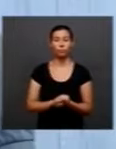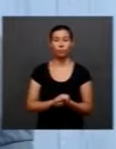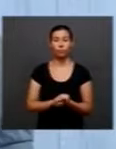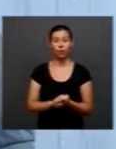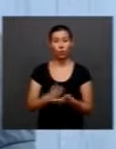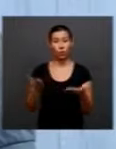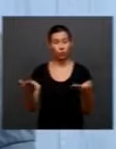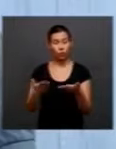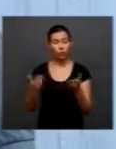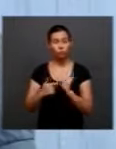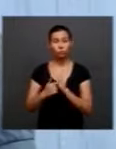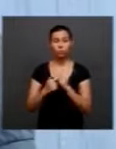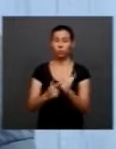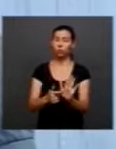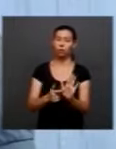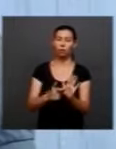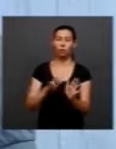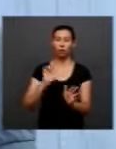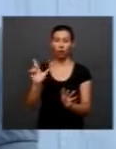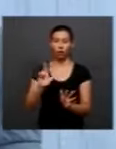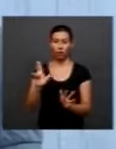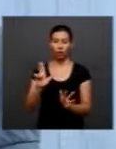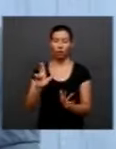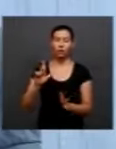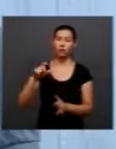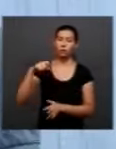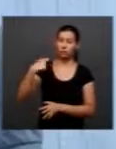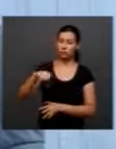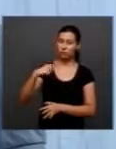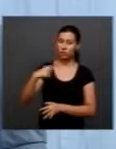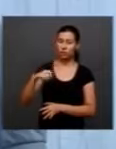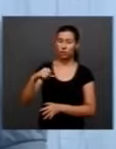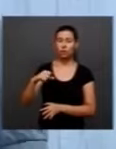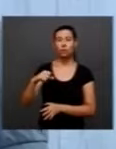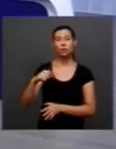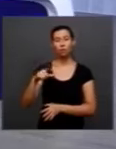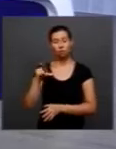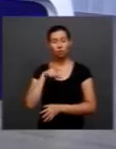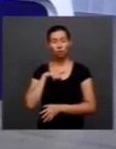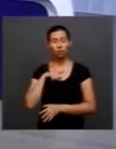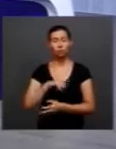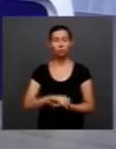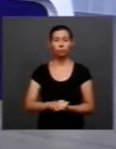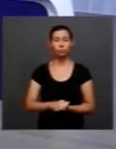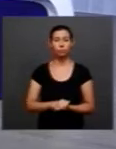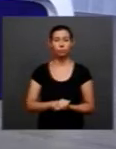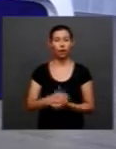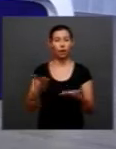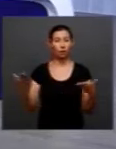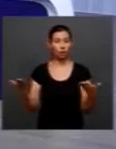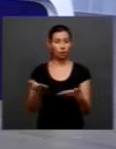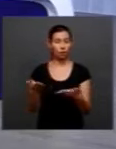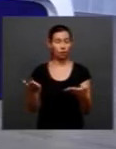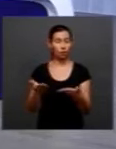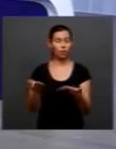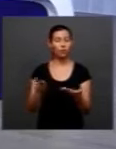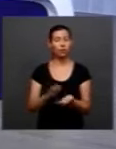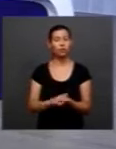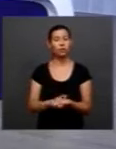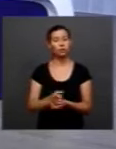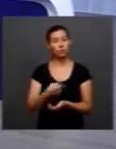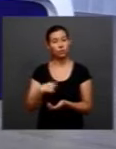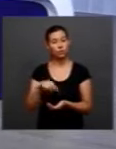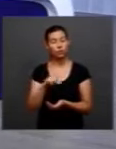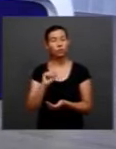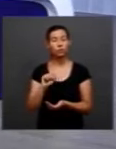visibilidade, porque gays, lésbicas, trans, sempre existiram. Talvez agora, a gente tenha um